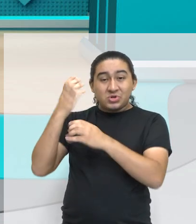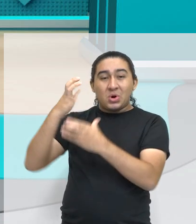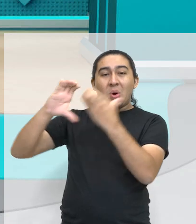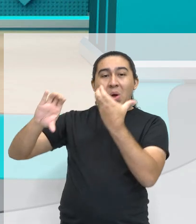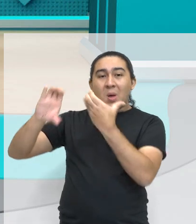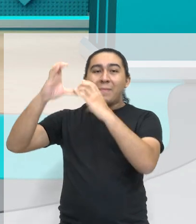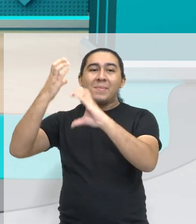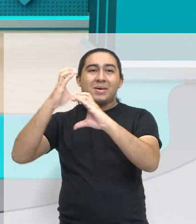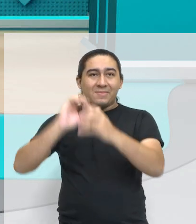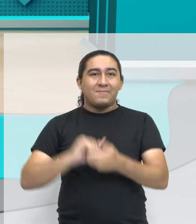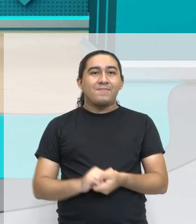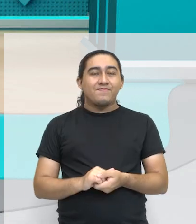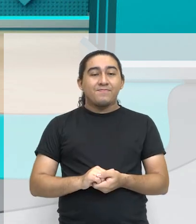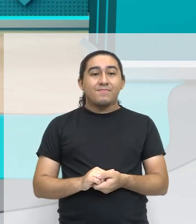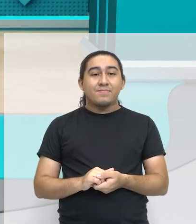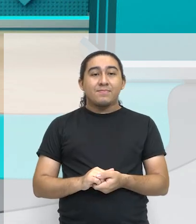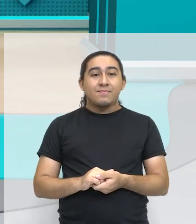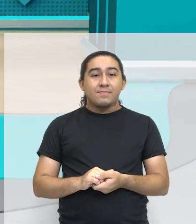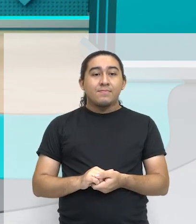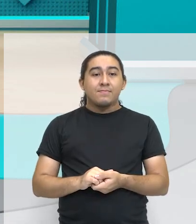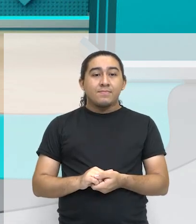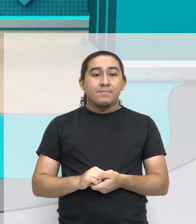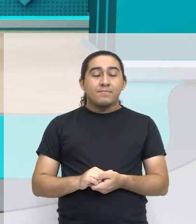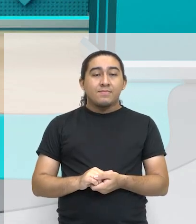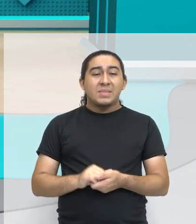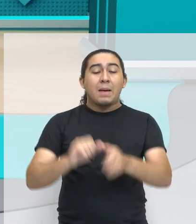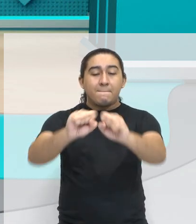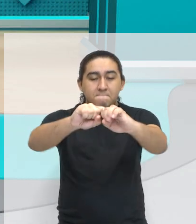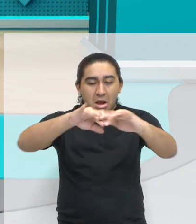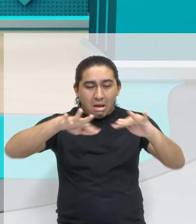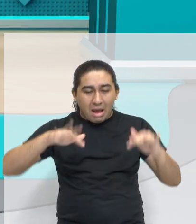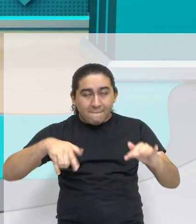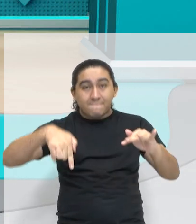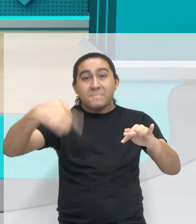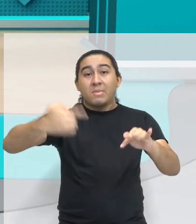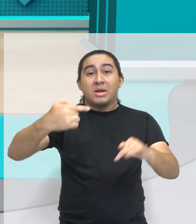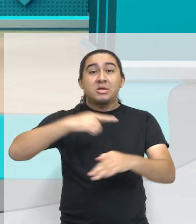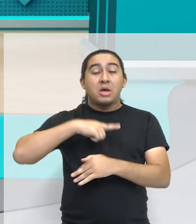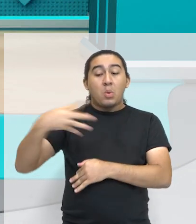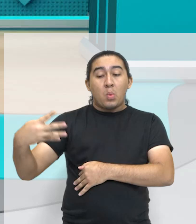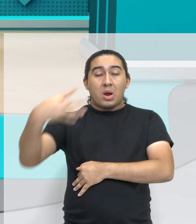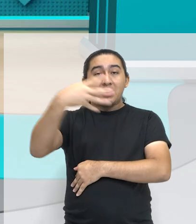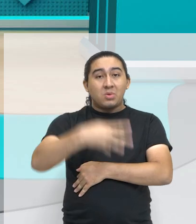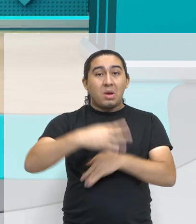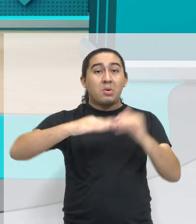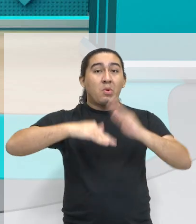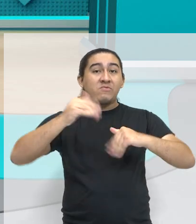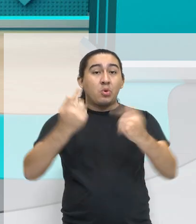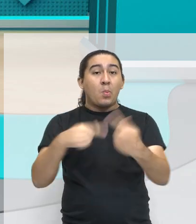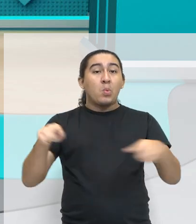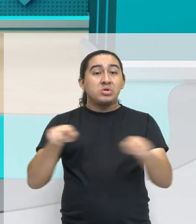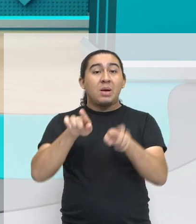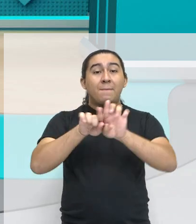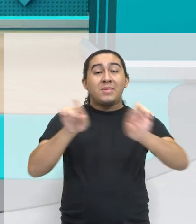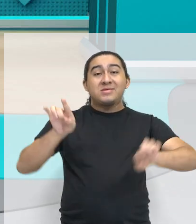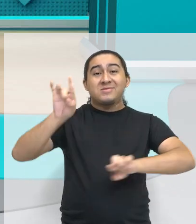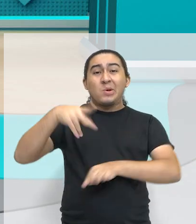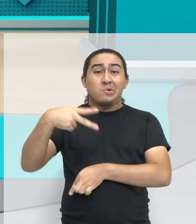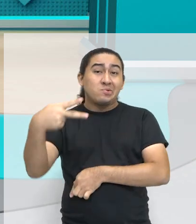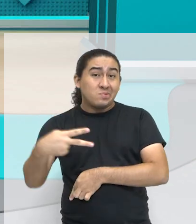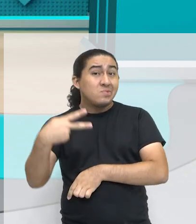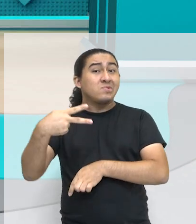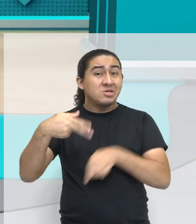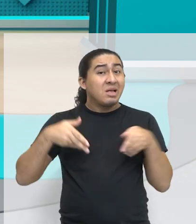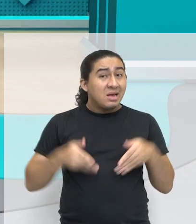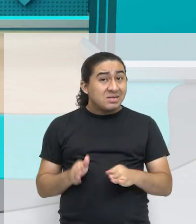lá, continuando. Sua primeira formação contou com 44 músicos, sendo somente 2